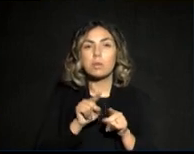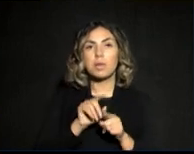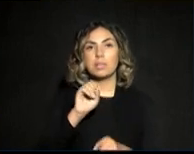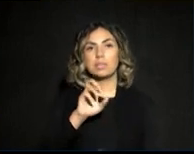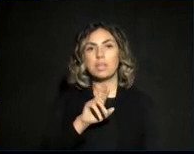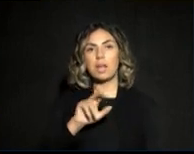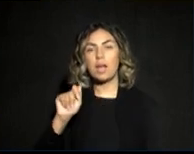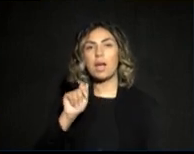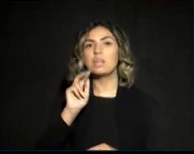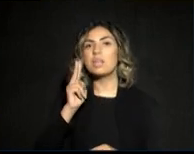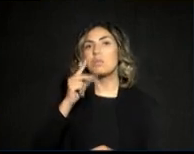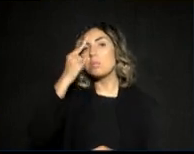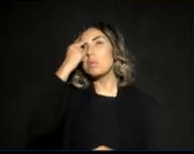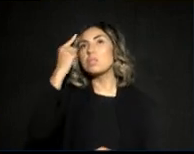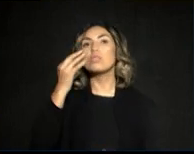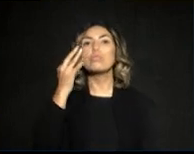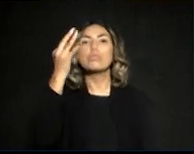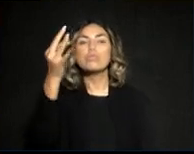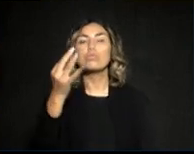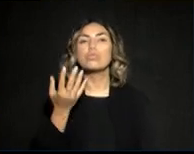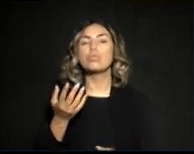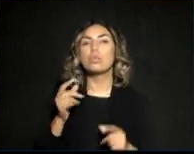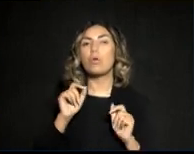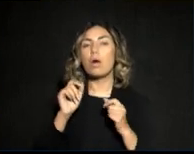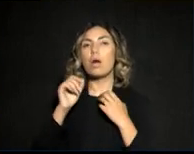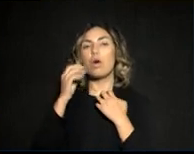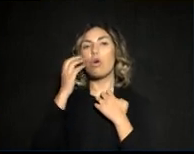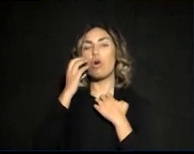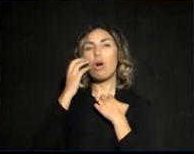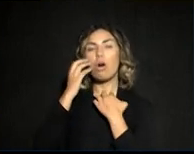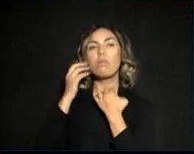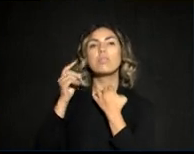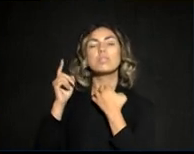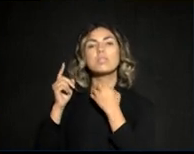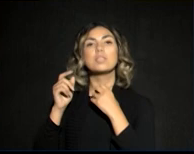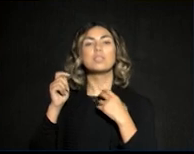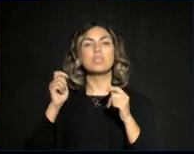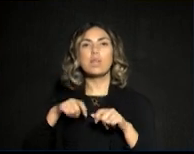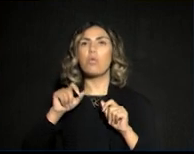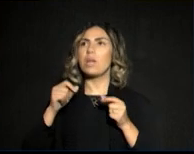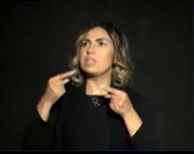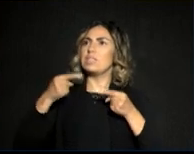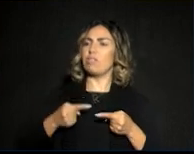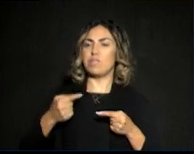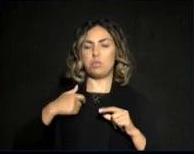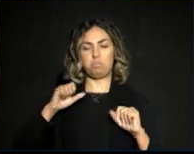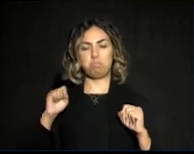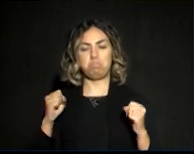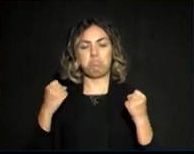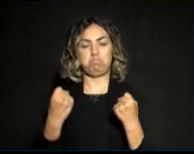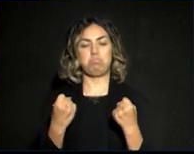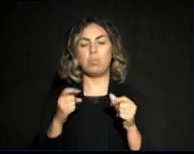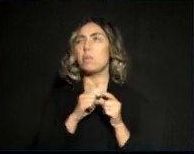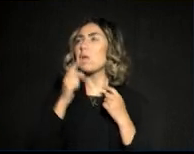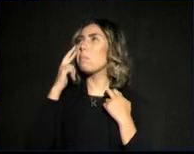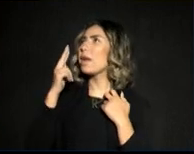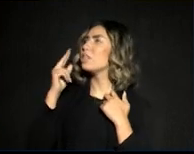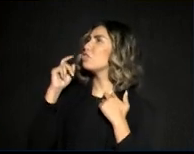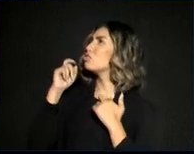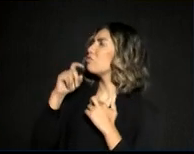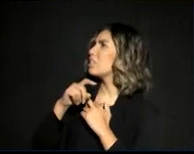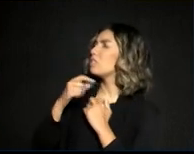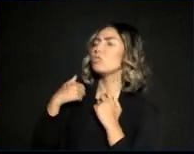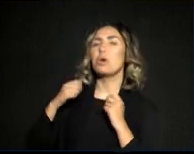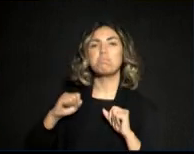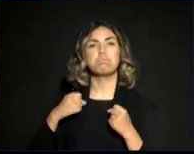cabeça brilhante beija pensando na sua frente do Covas uma capacidade de enfrentar desafio inimaginável